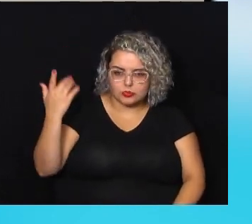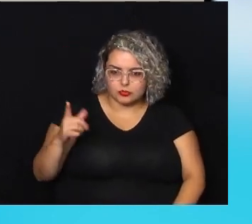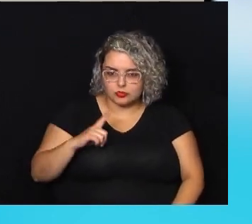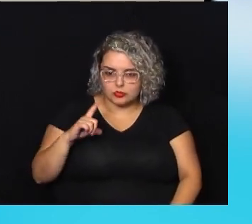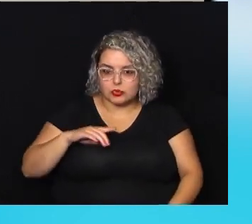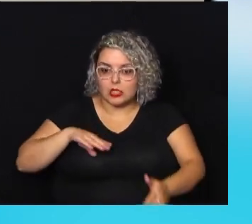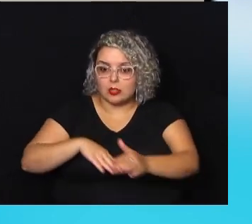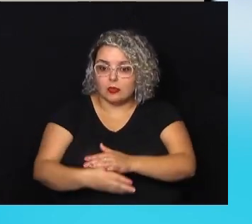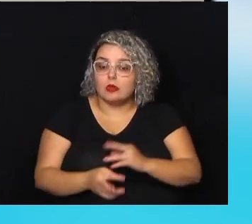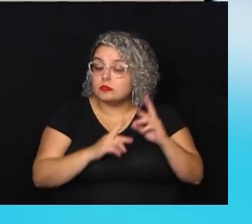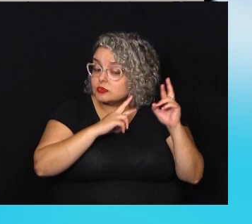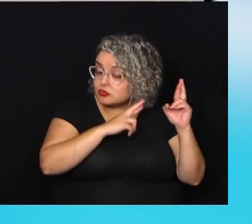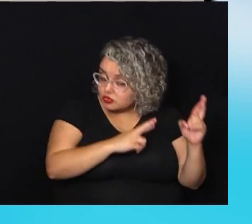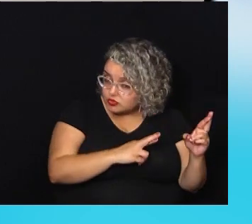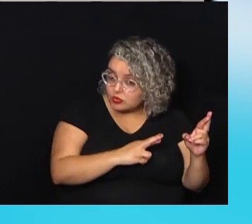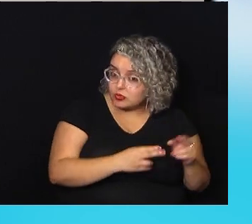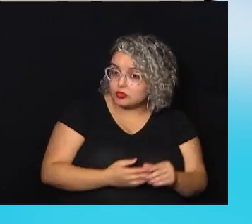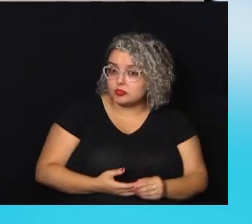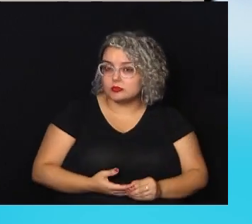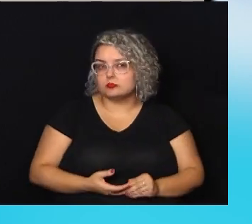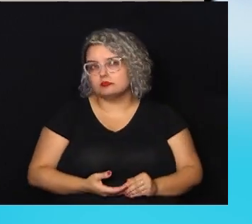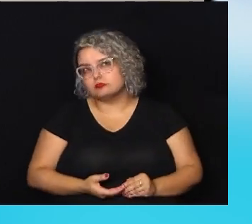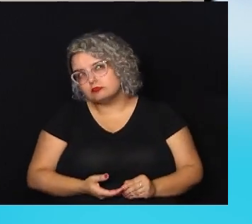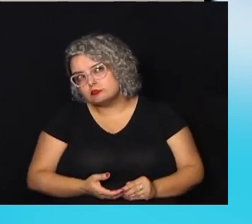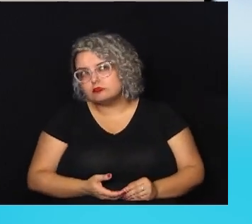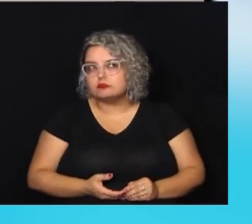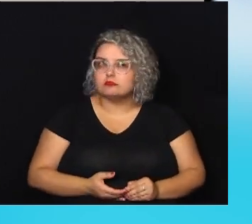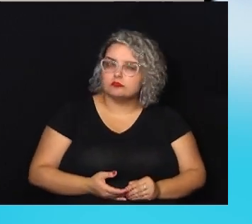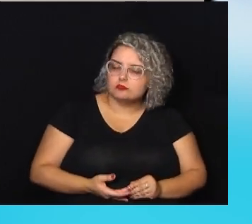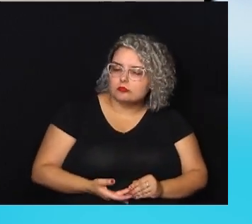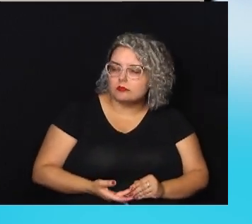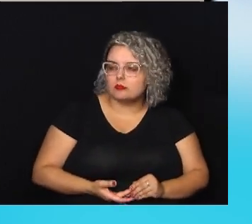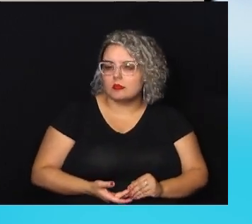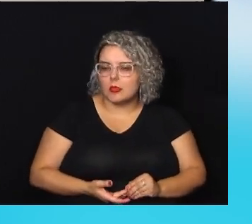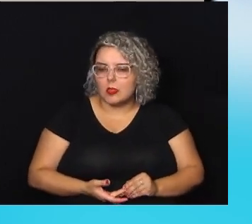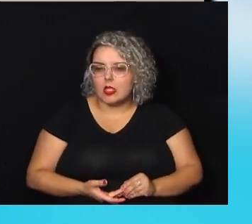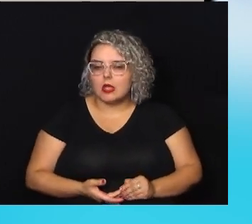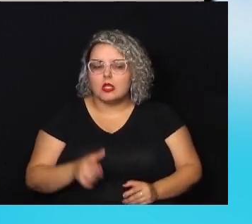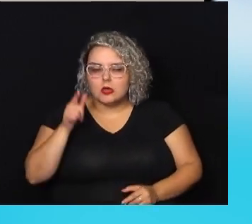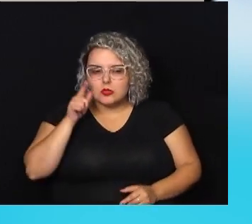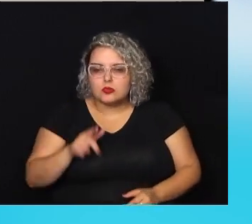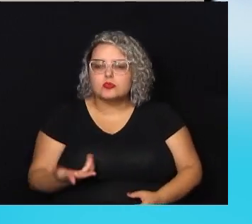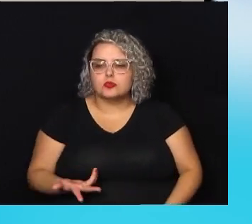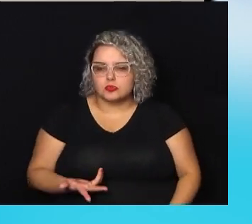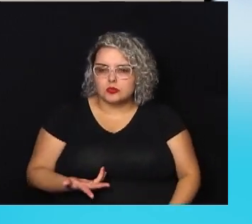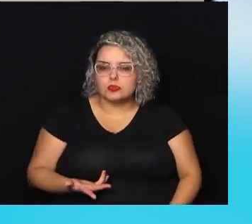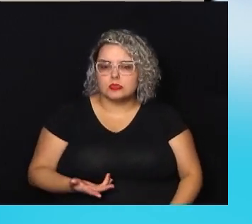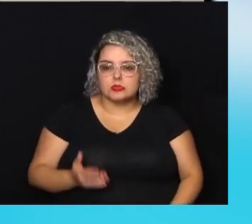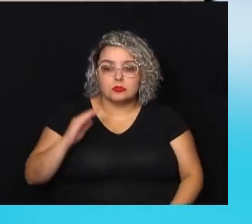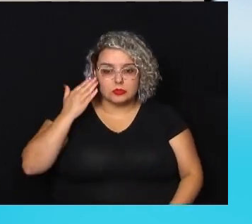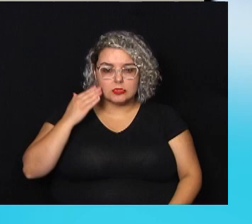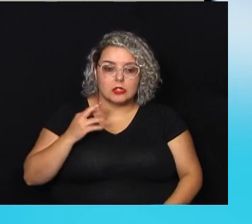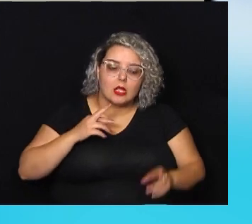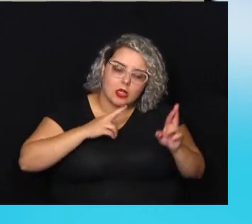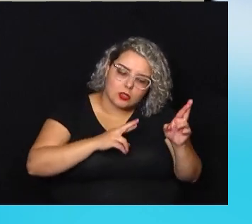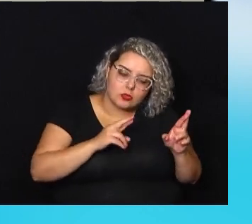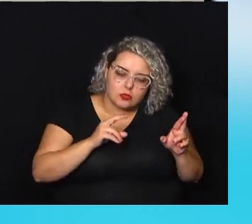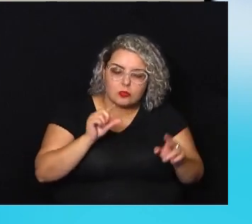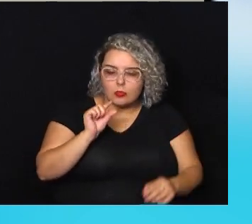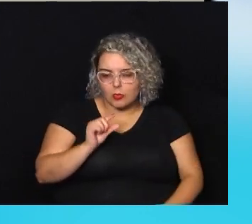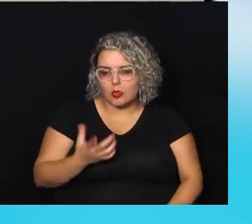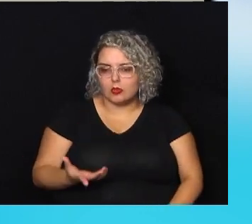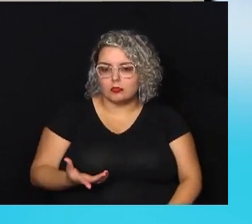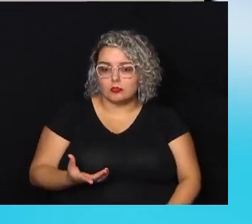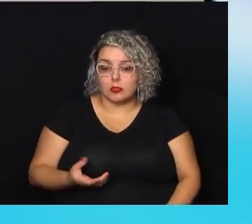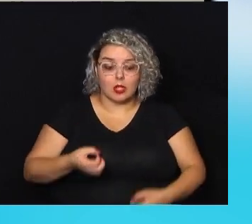essa criança, esse adulto, eles têm um hábito de sono que faz com que a gente consiga entender que é um